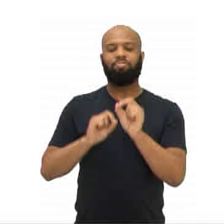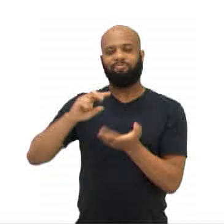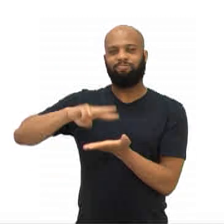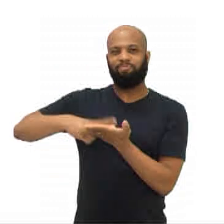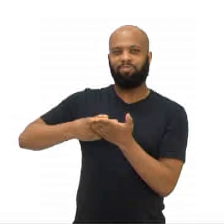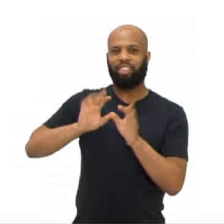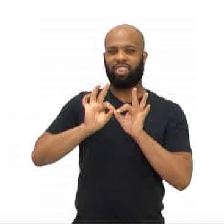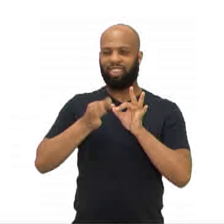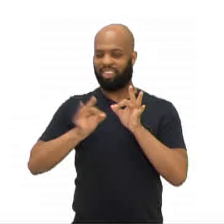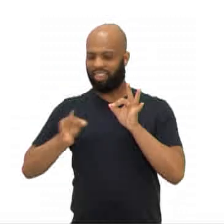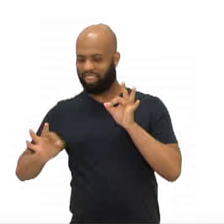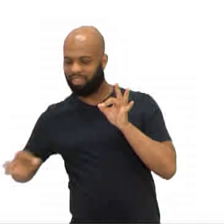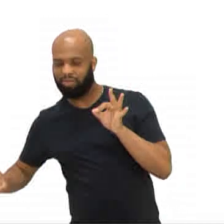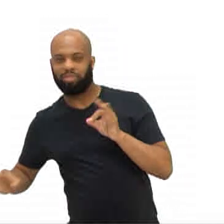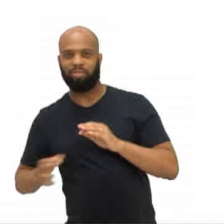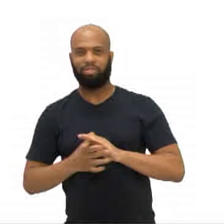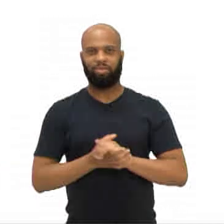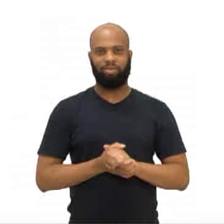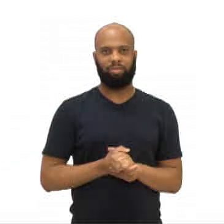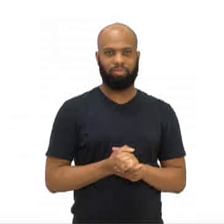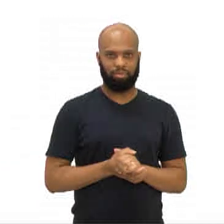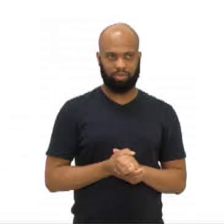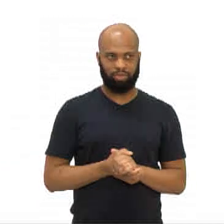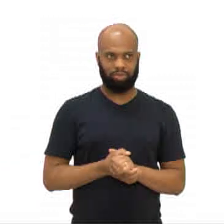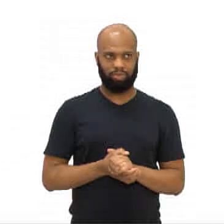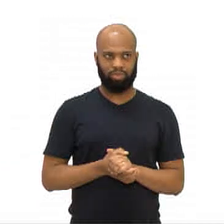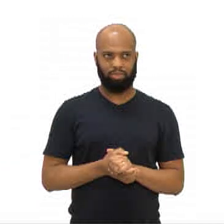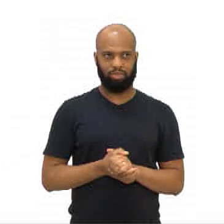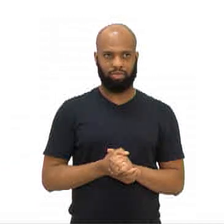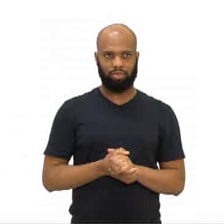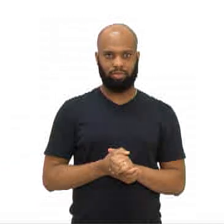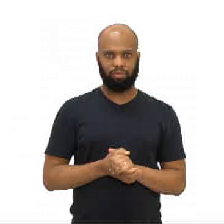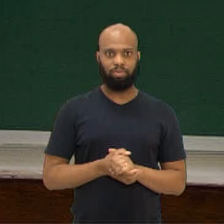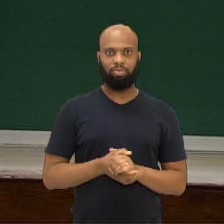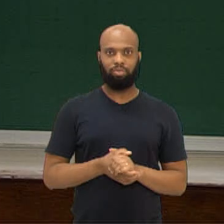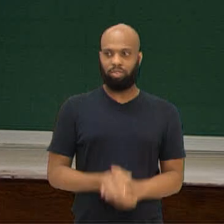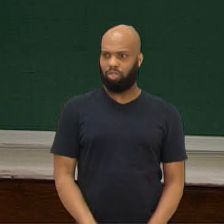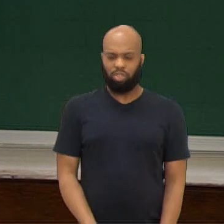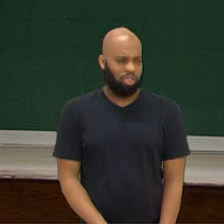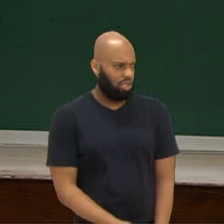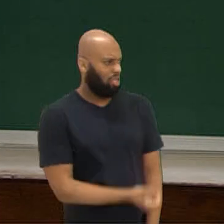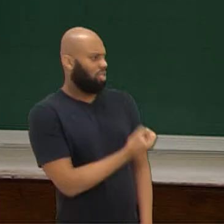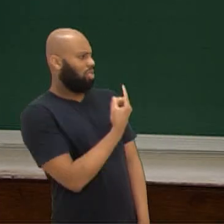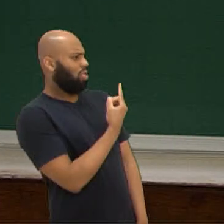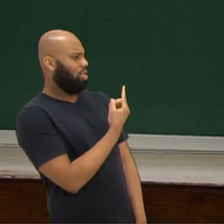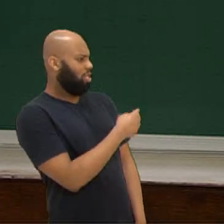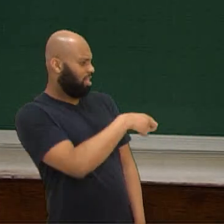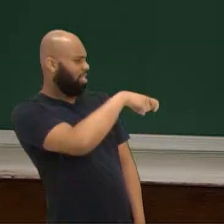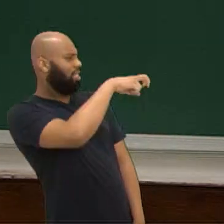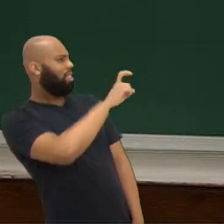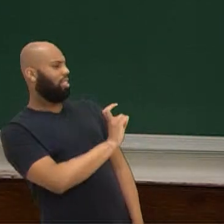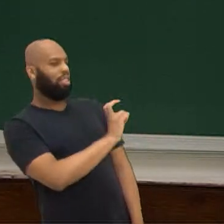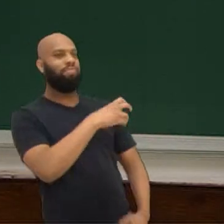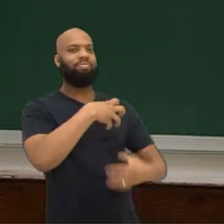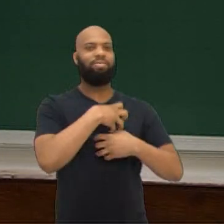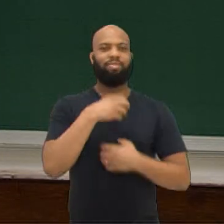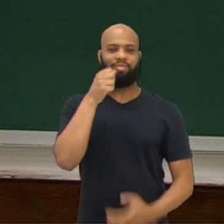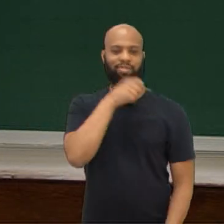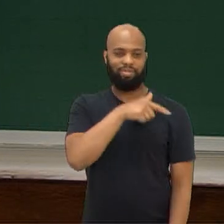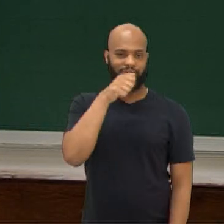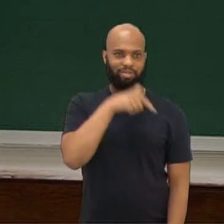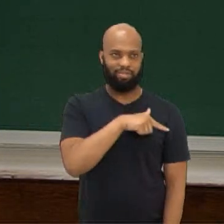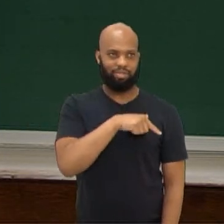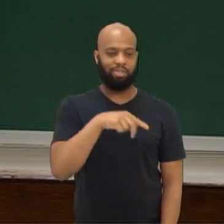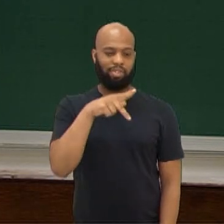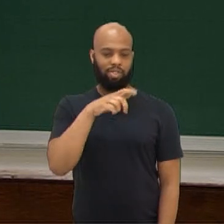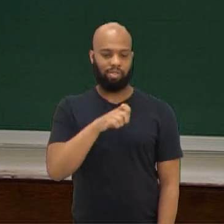montanha e bebe em las cristalinas águas que dão poder. O personagem se assusta e cai para trás. É um estilo do humor do Pepo,